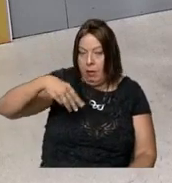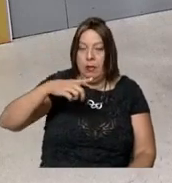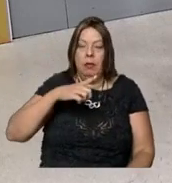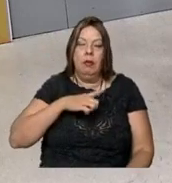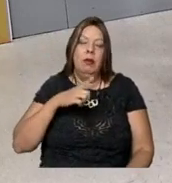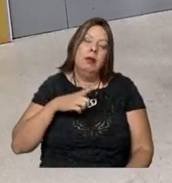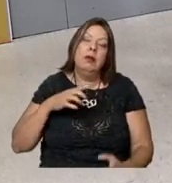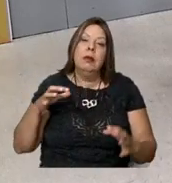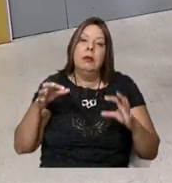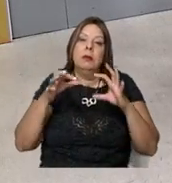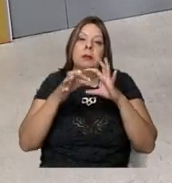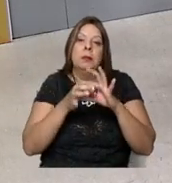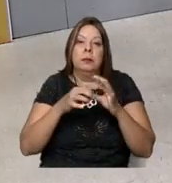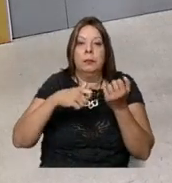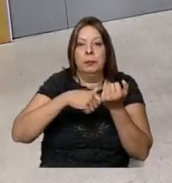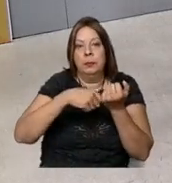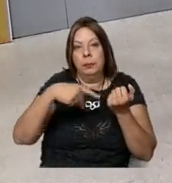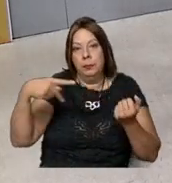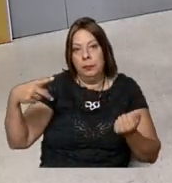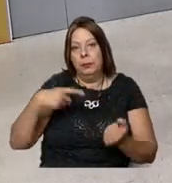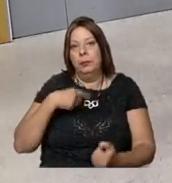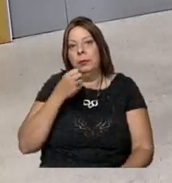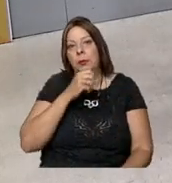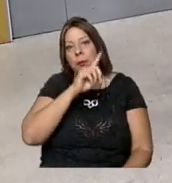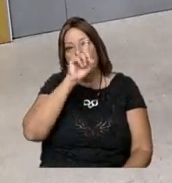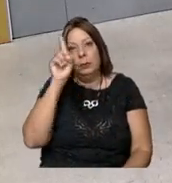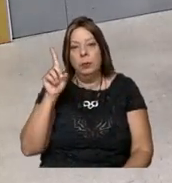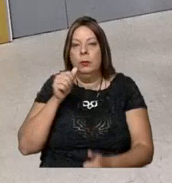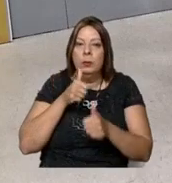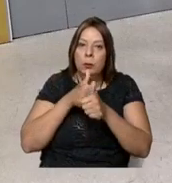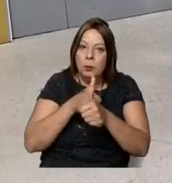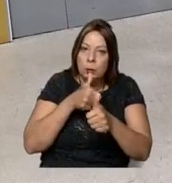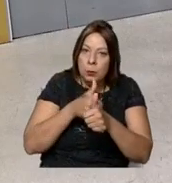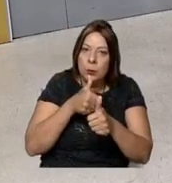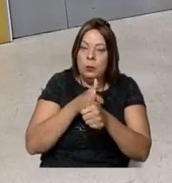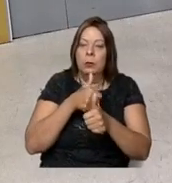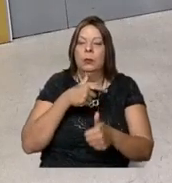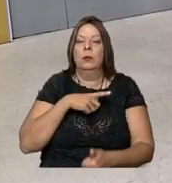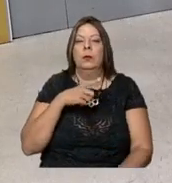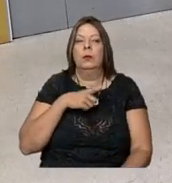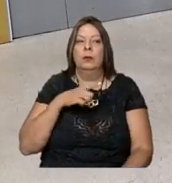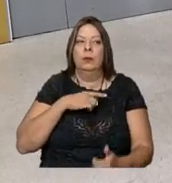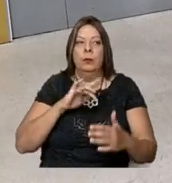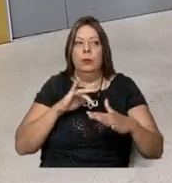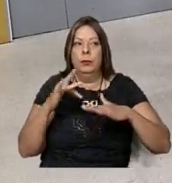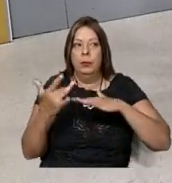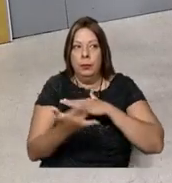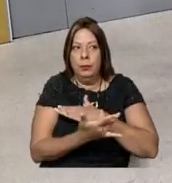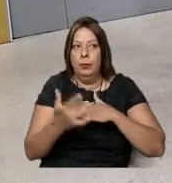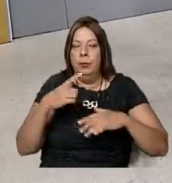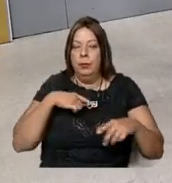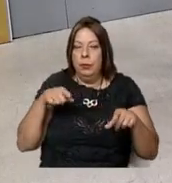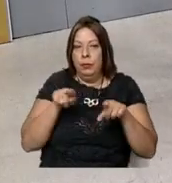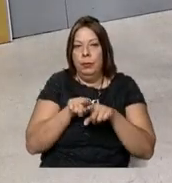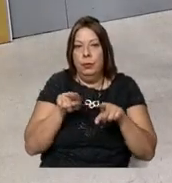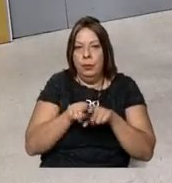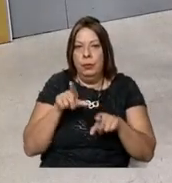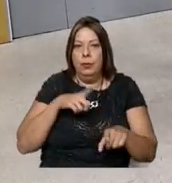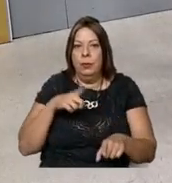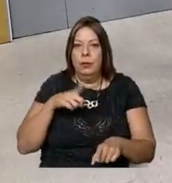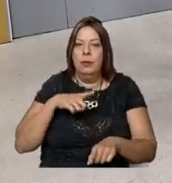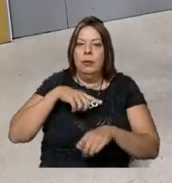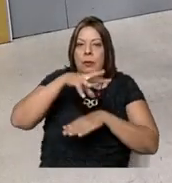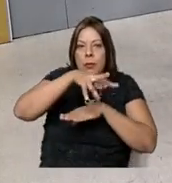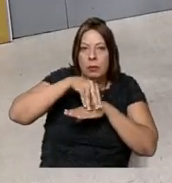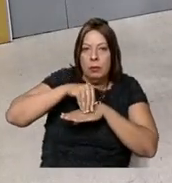um Cajucap. Bom dia também para você que está aí acompanhando o nosso Cajucap através das redes sociais e também nos mandando as